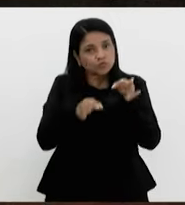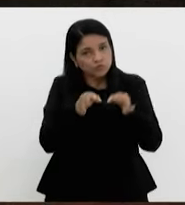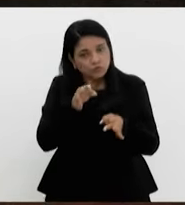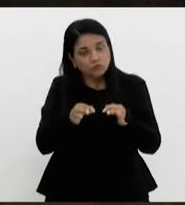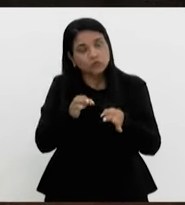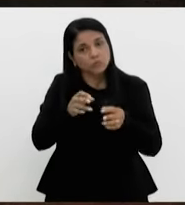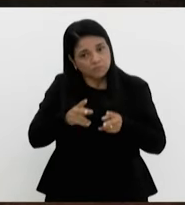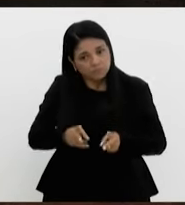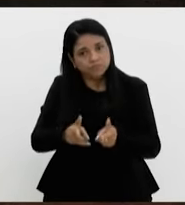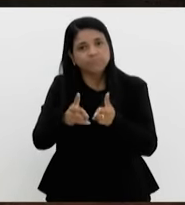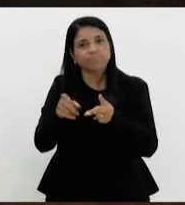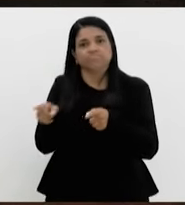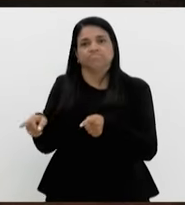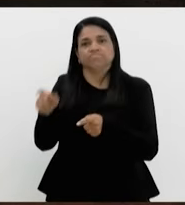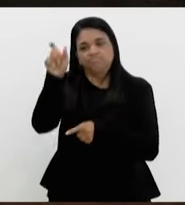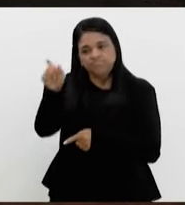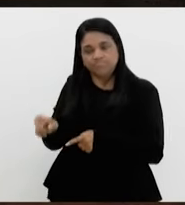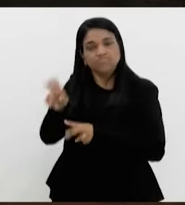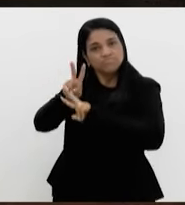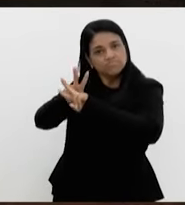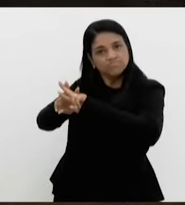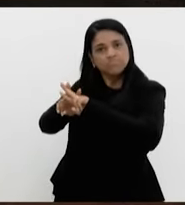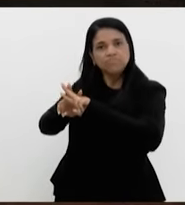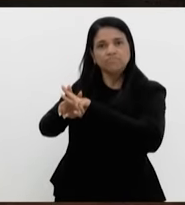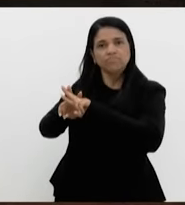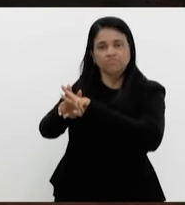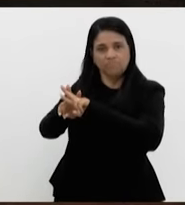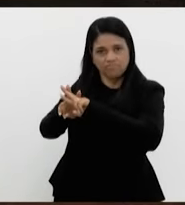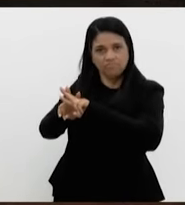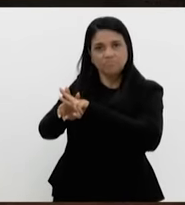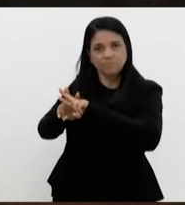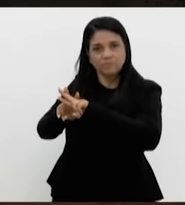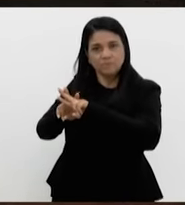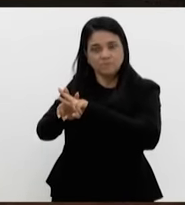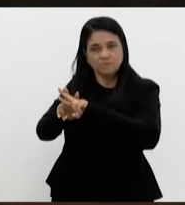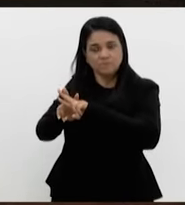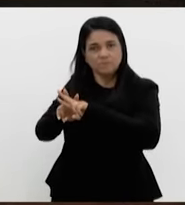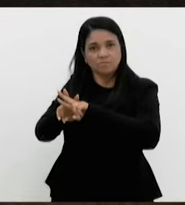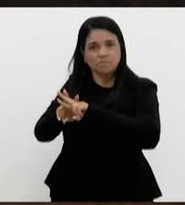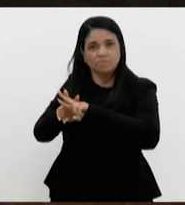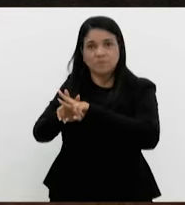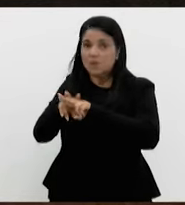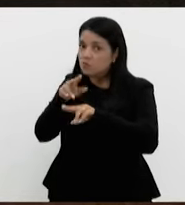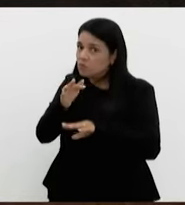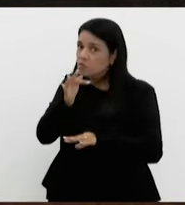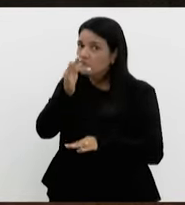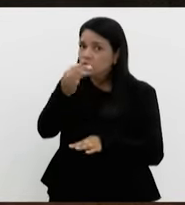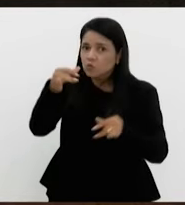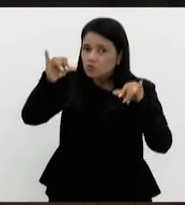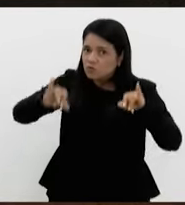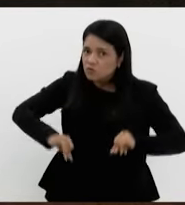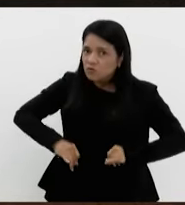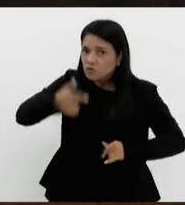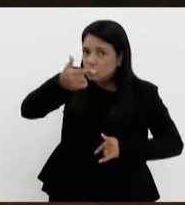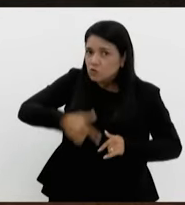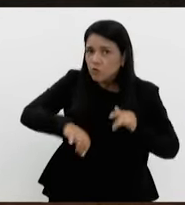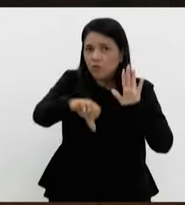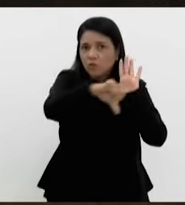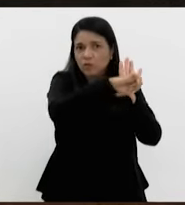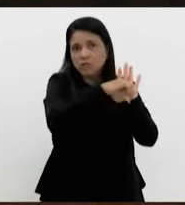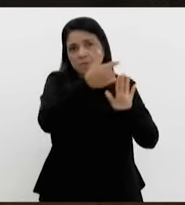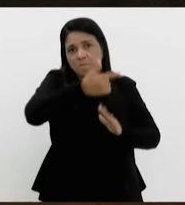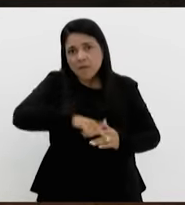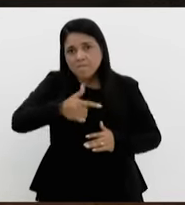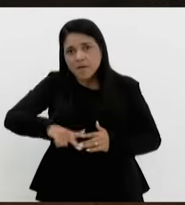mantenha esse cidadão encarcerado para que não possamos sofrer novos crimes em nossa